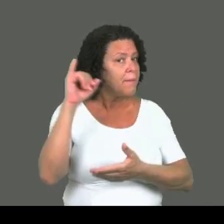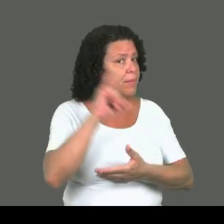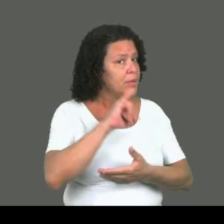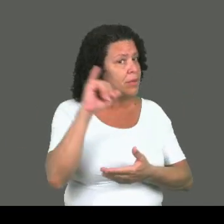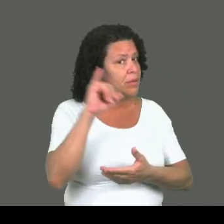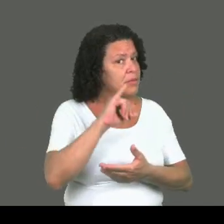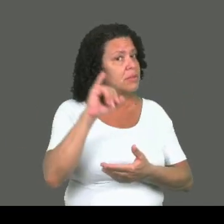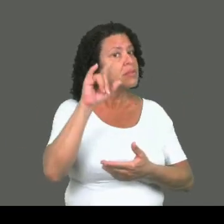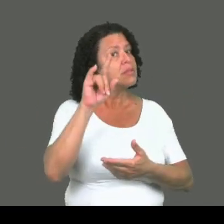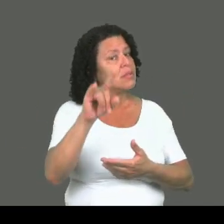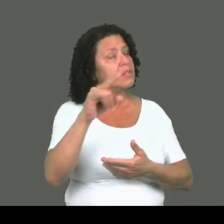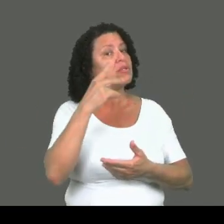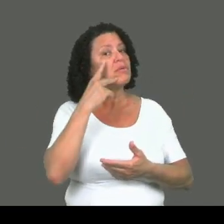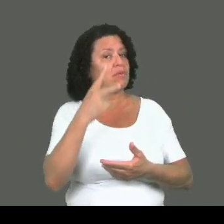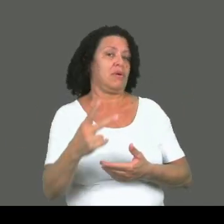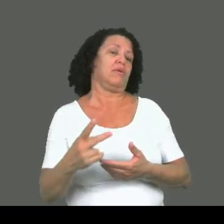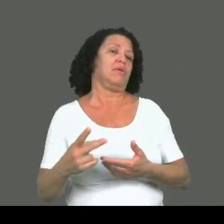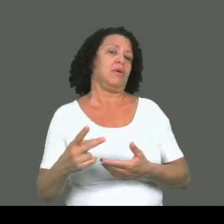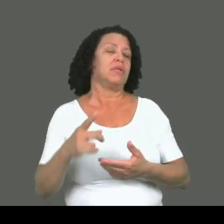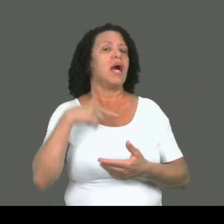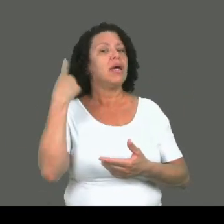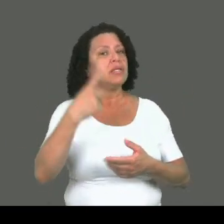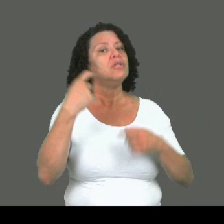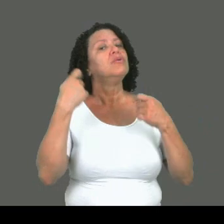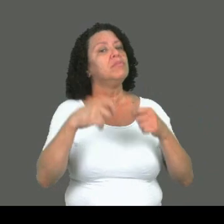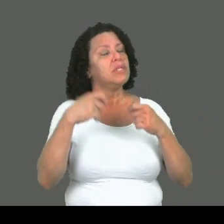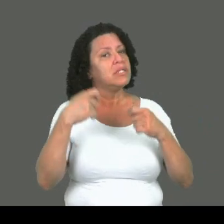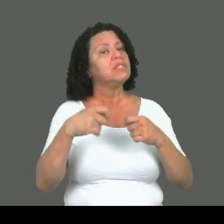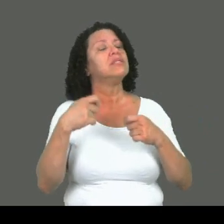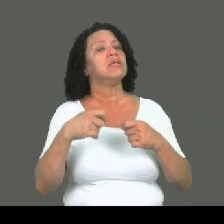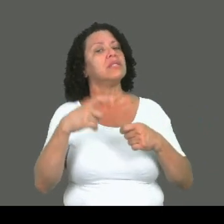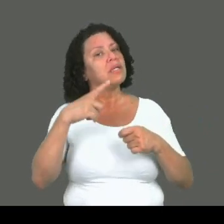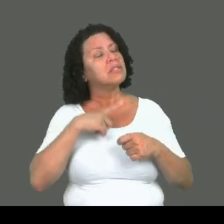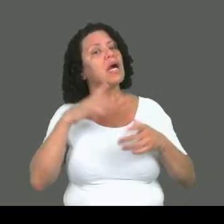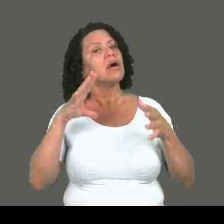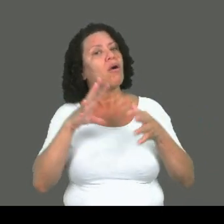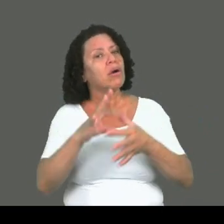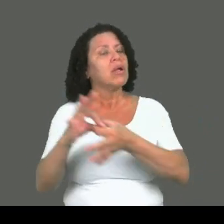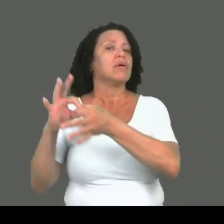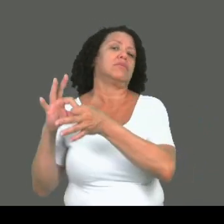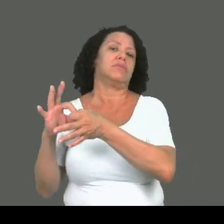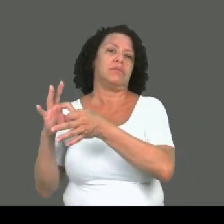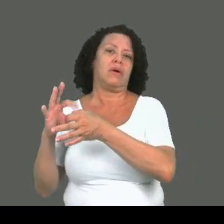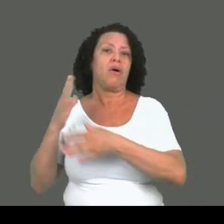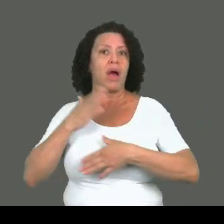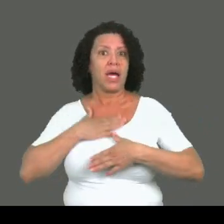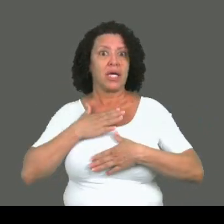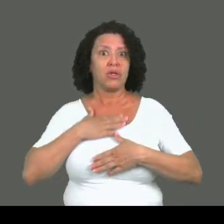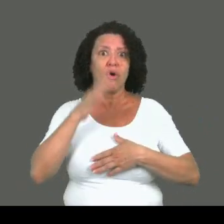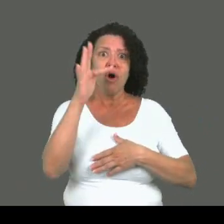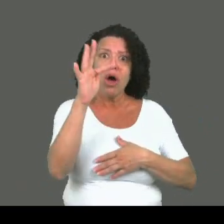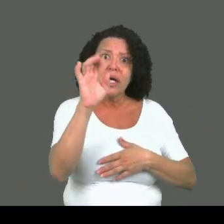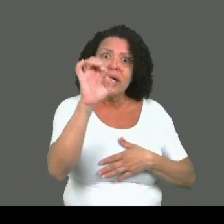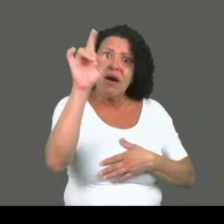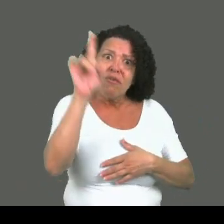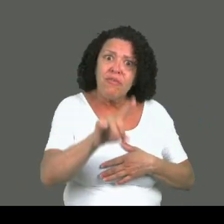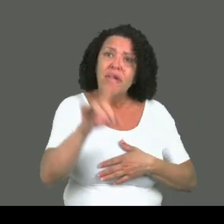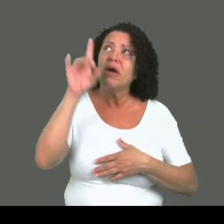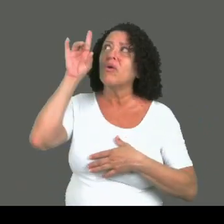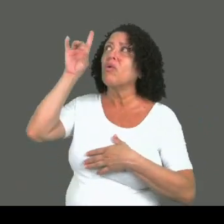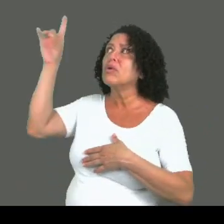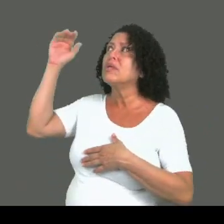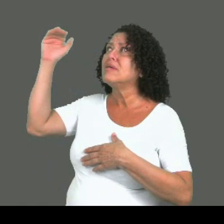importante, por isso a gente tem que realmente ter essa conexão com a nossa fé, com o divino, com o